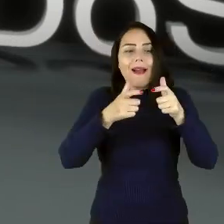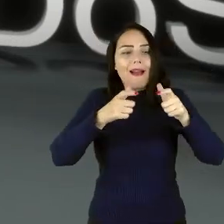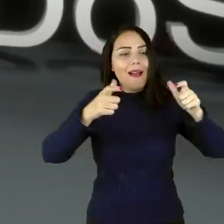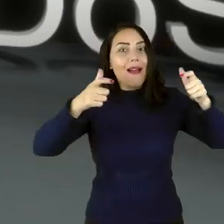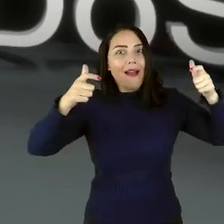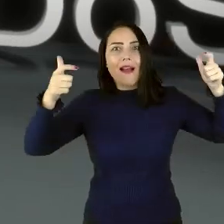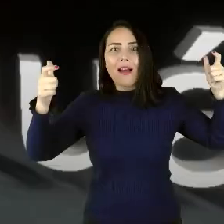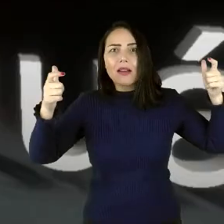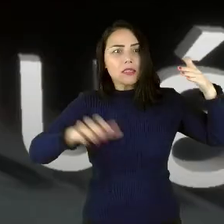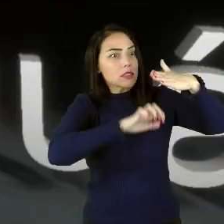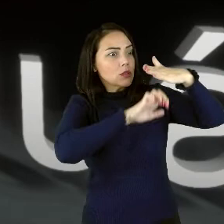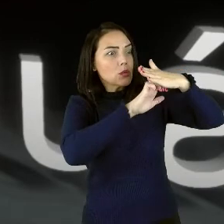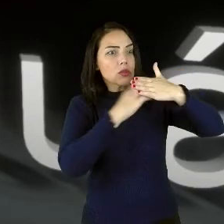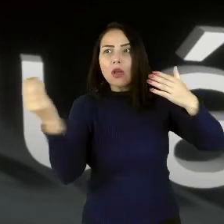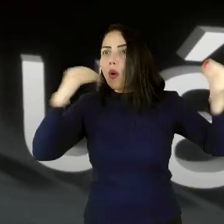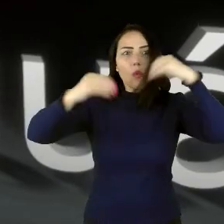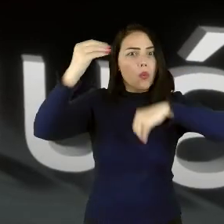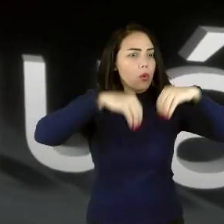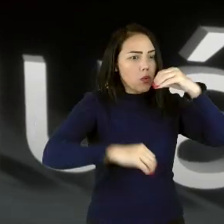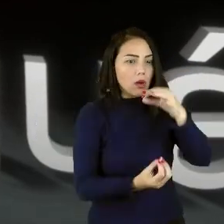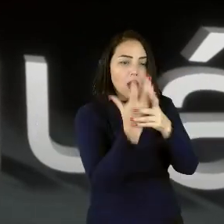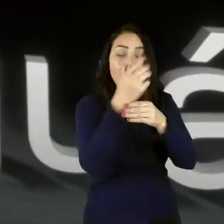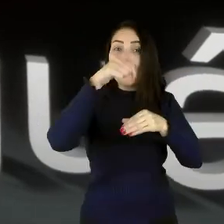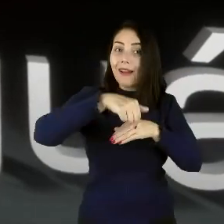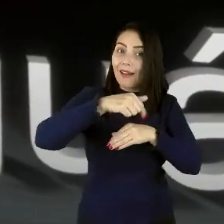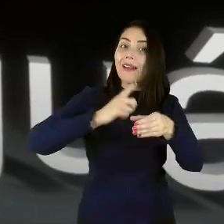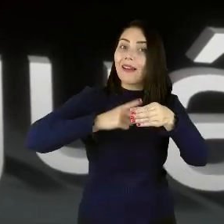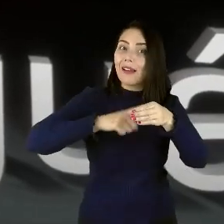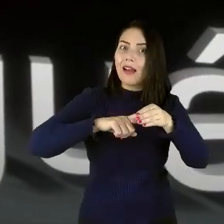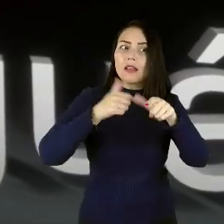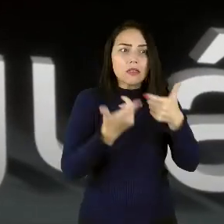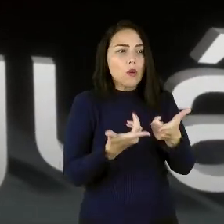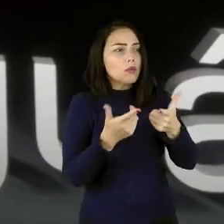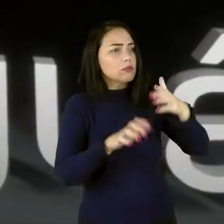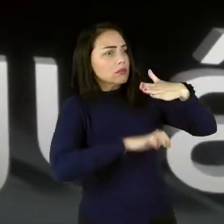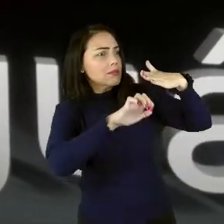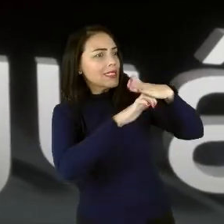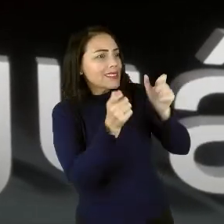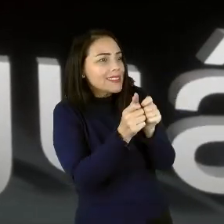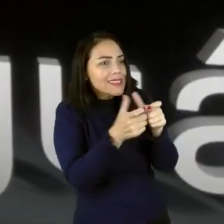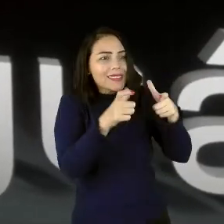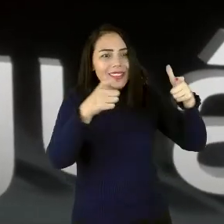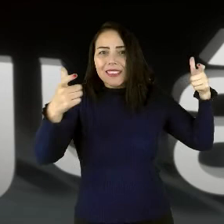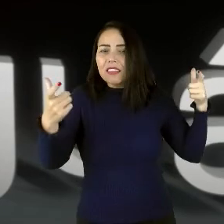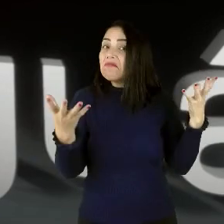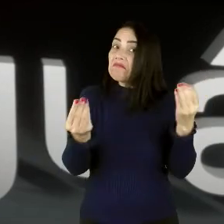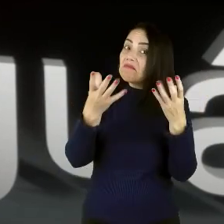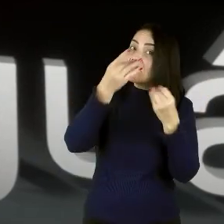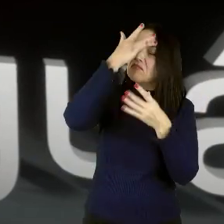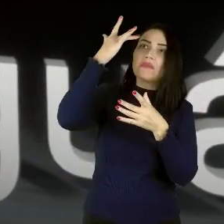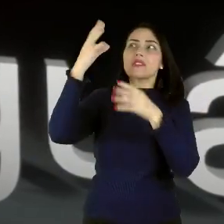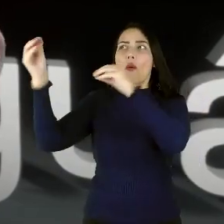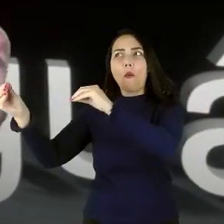crescendo, muitas indústrias se instalaram no município, e com essa crescente industrialização, muitas